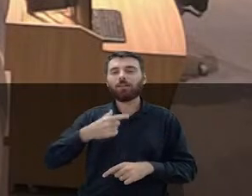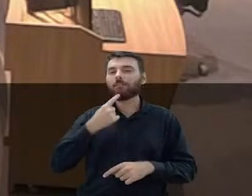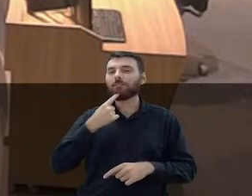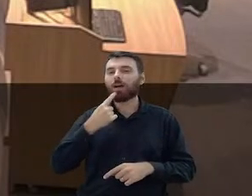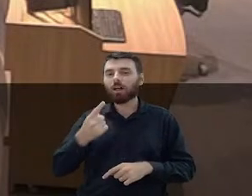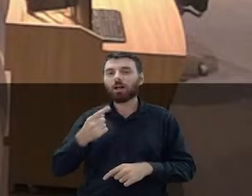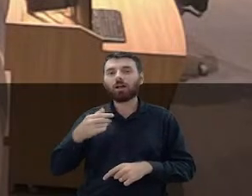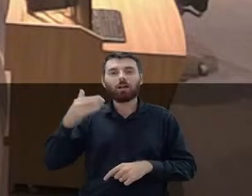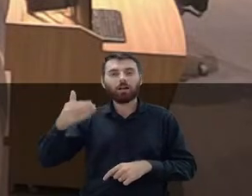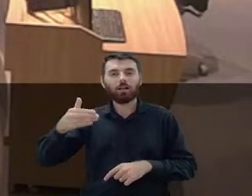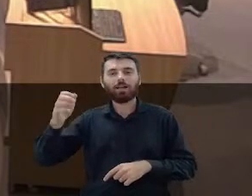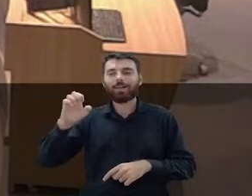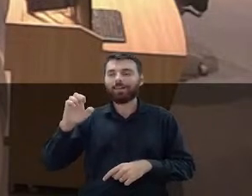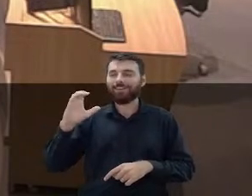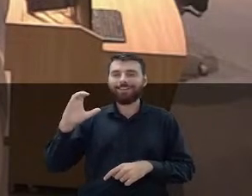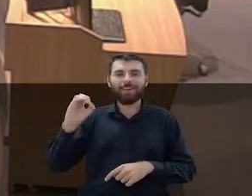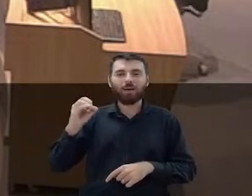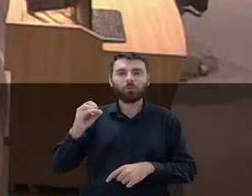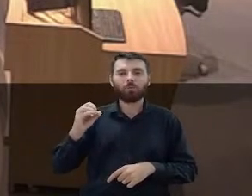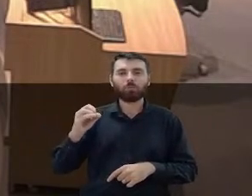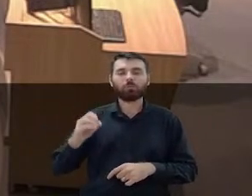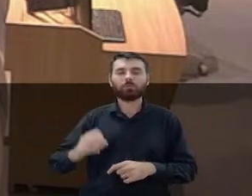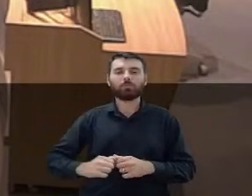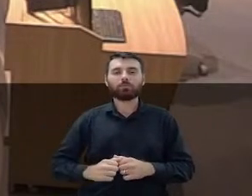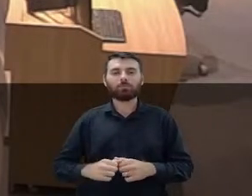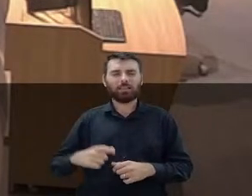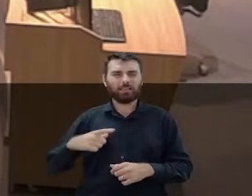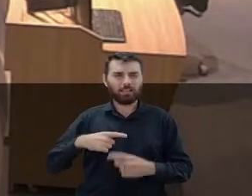dois equipamentos ligados?